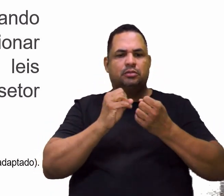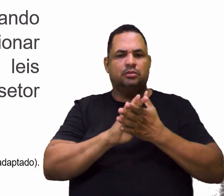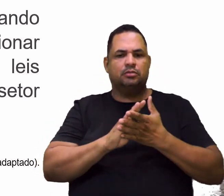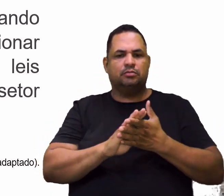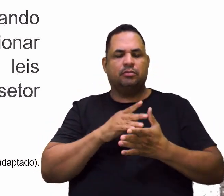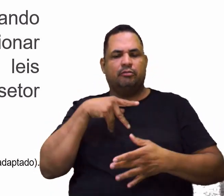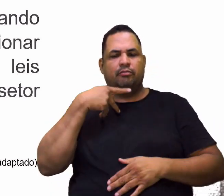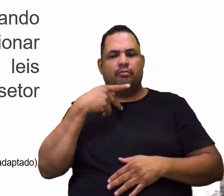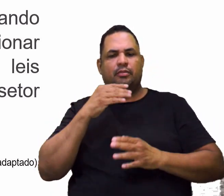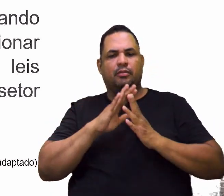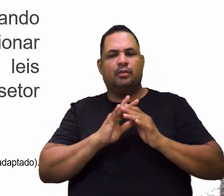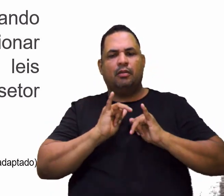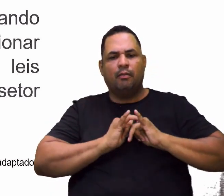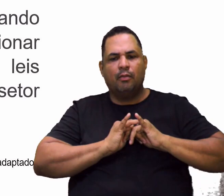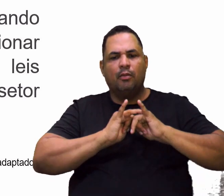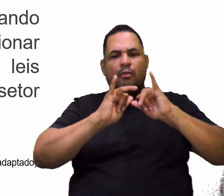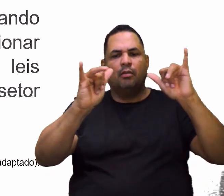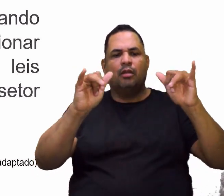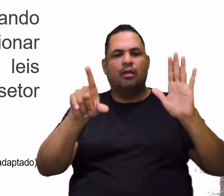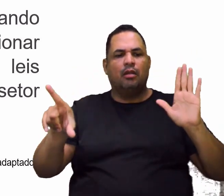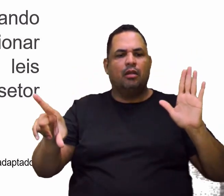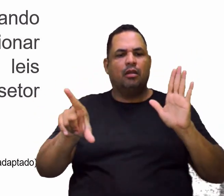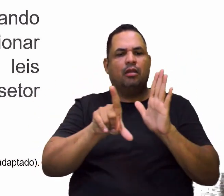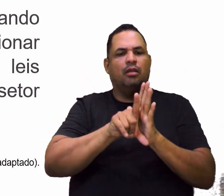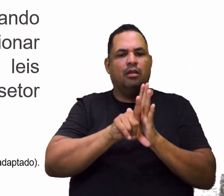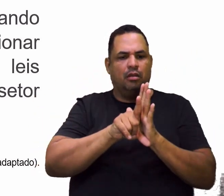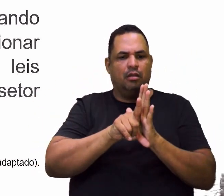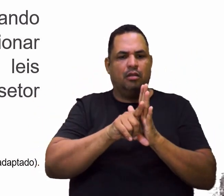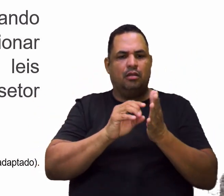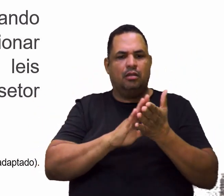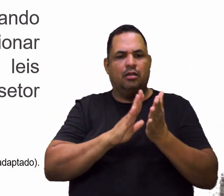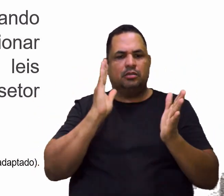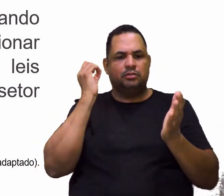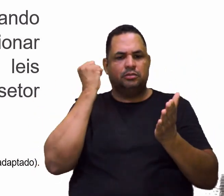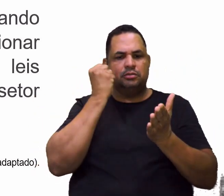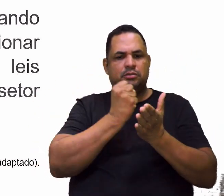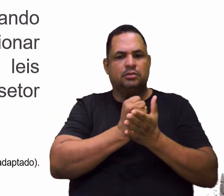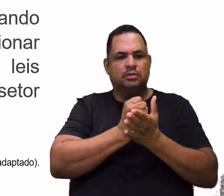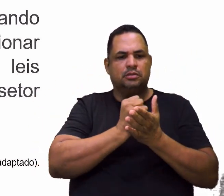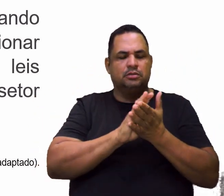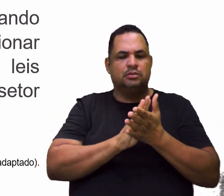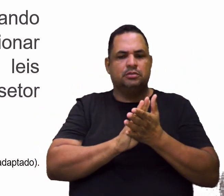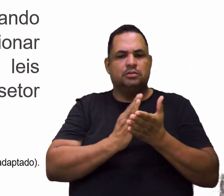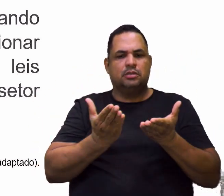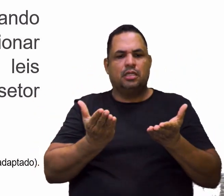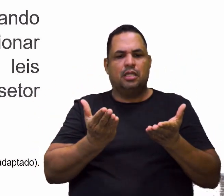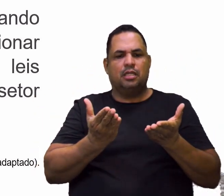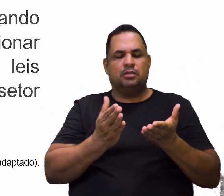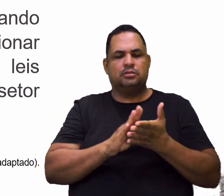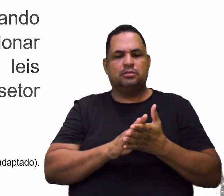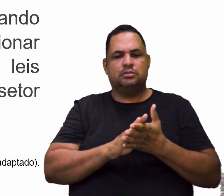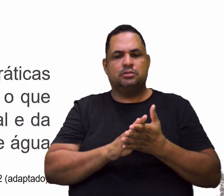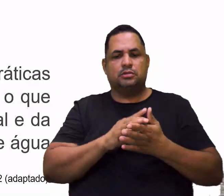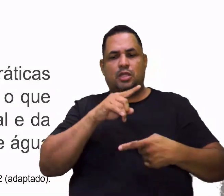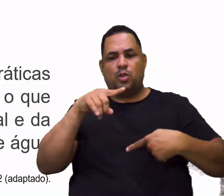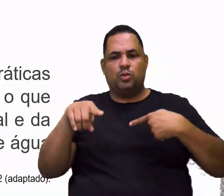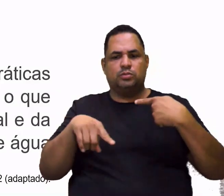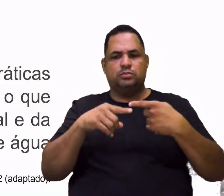Promulgar leis adequadas ao bom funcionamento de um setor que atende os interesses